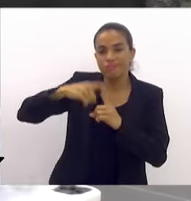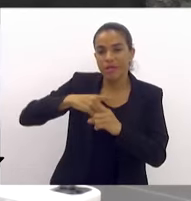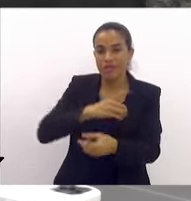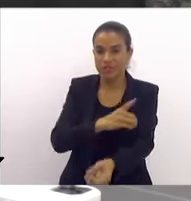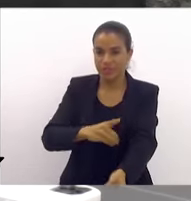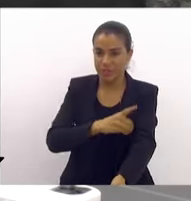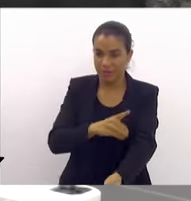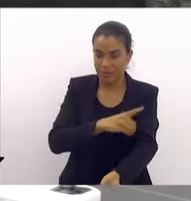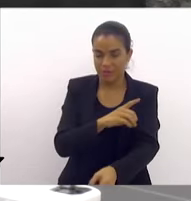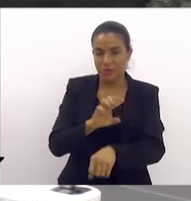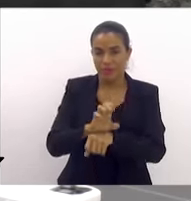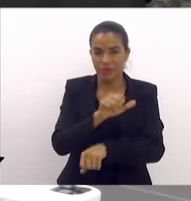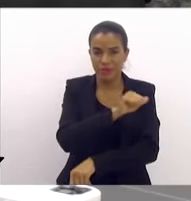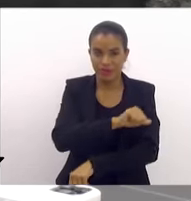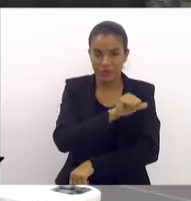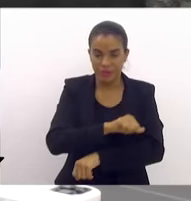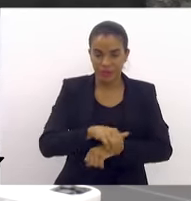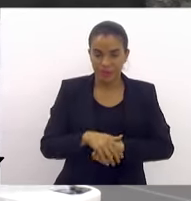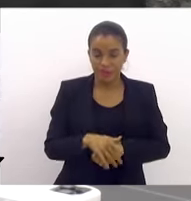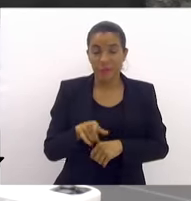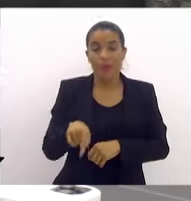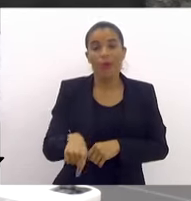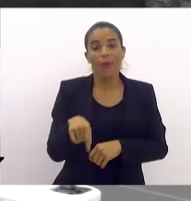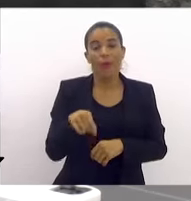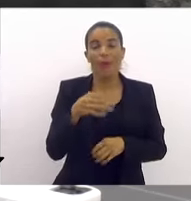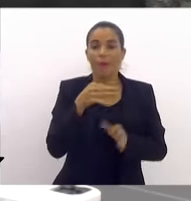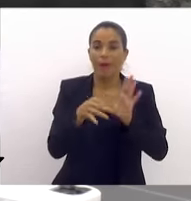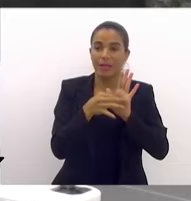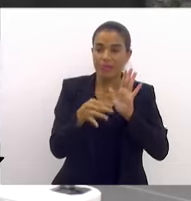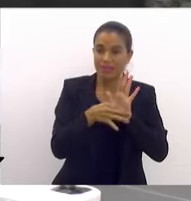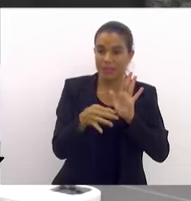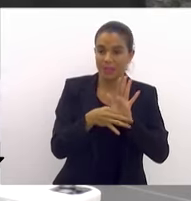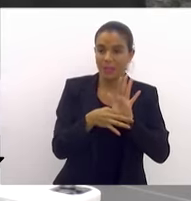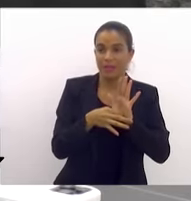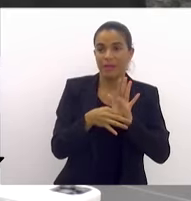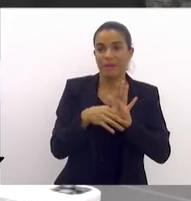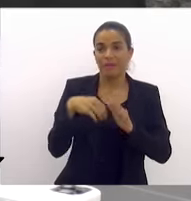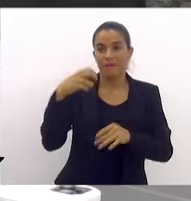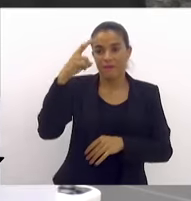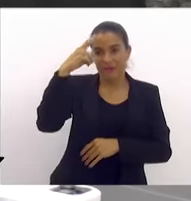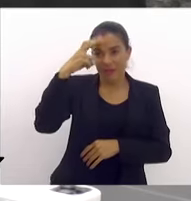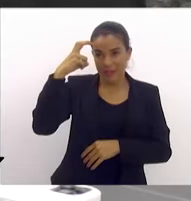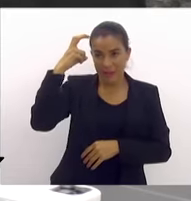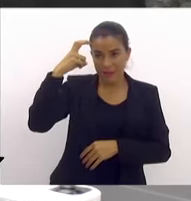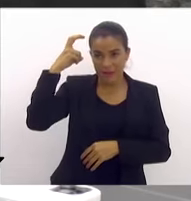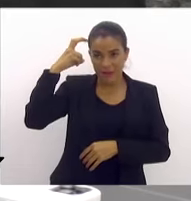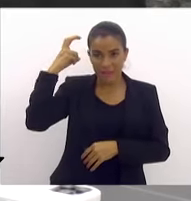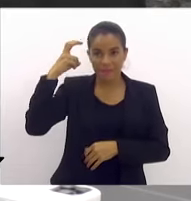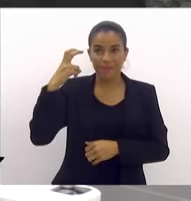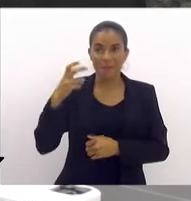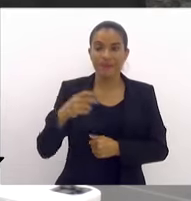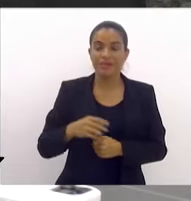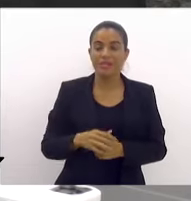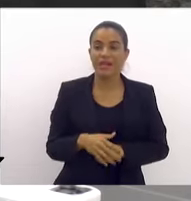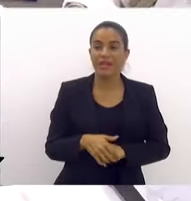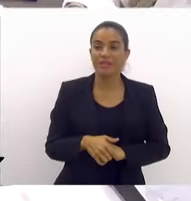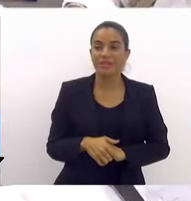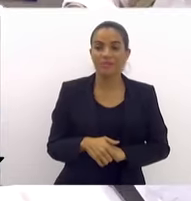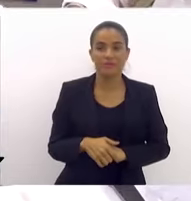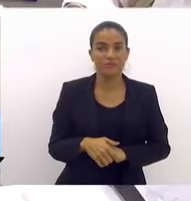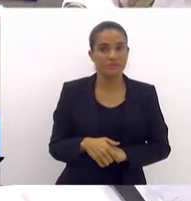diabetes no estado do Rio de Janeiro. O parecer é da deputada Verônica Lima. Então, para aparecer, deputada Verônica